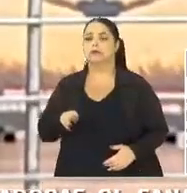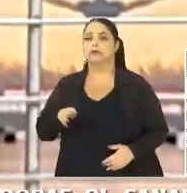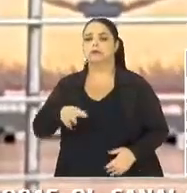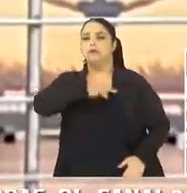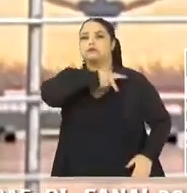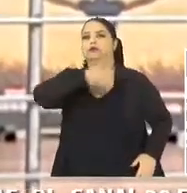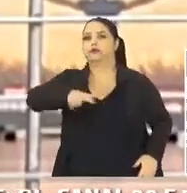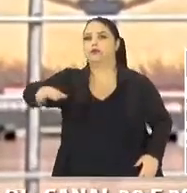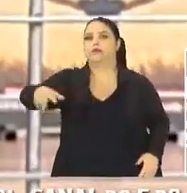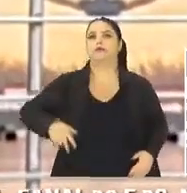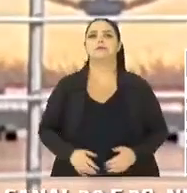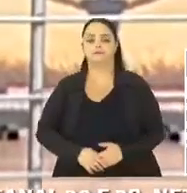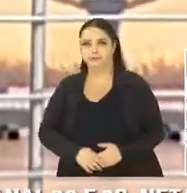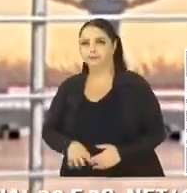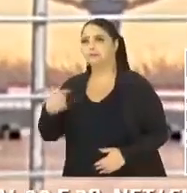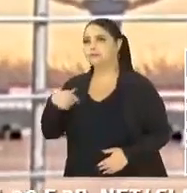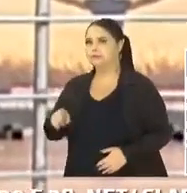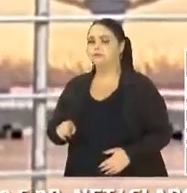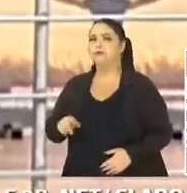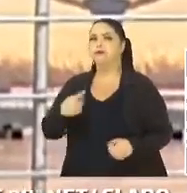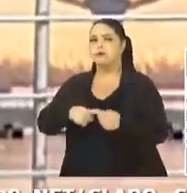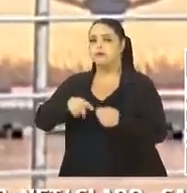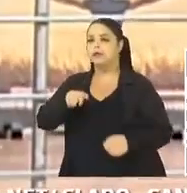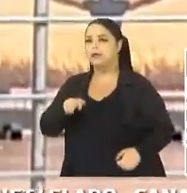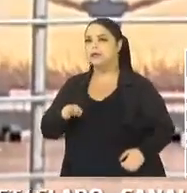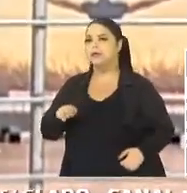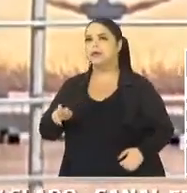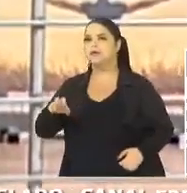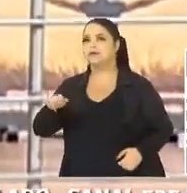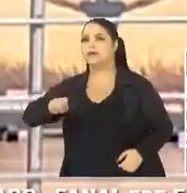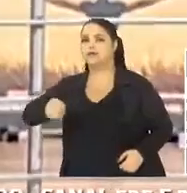habitantes. Então, 1 milhão de homens